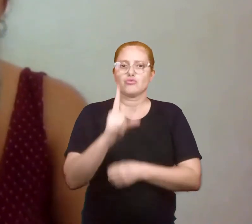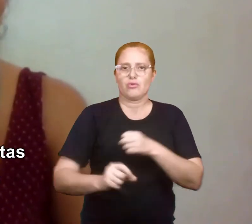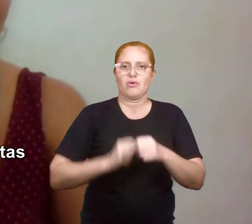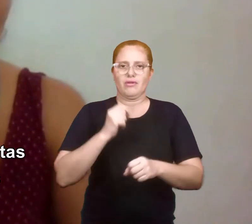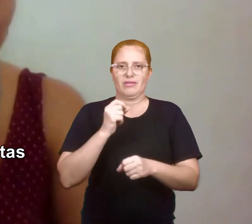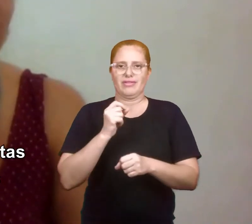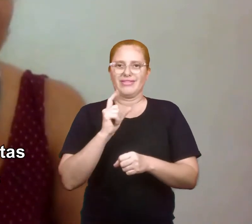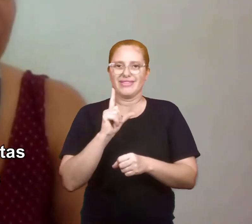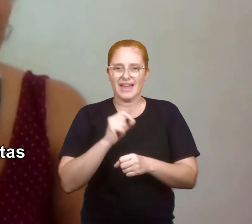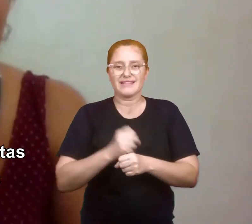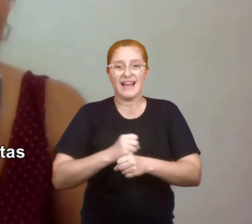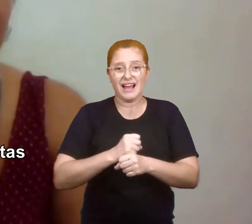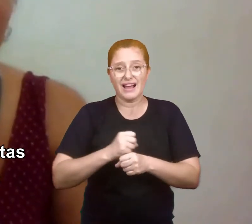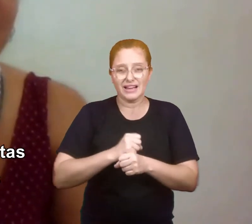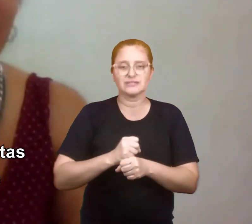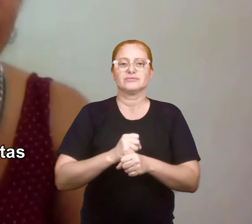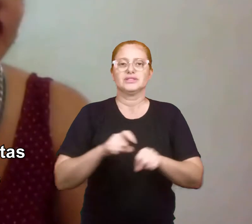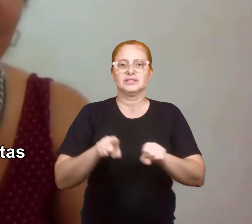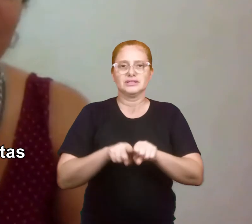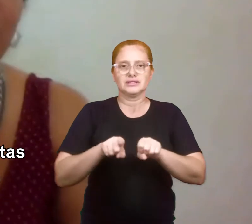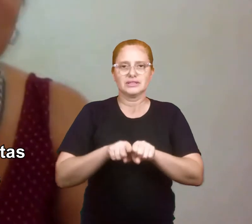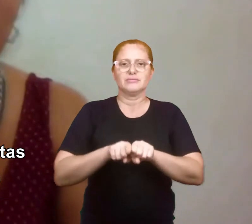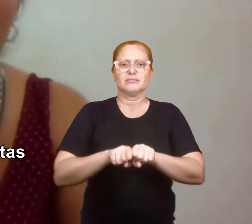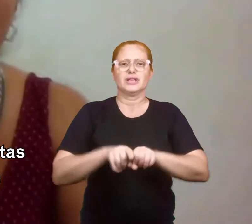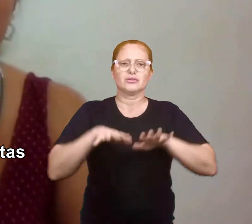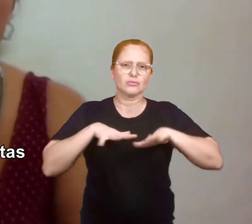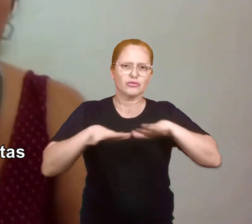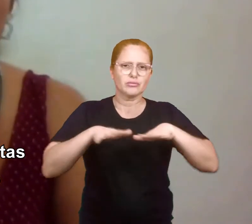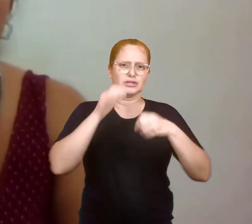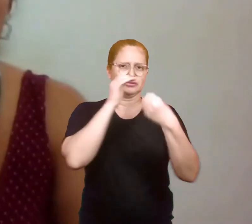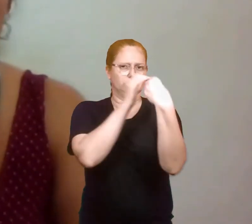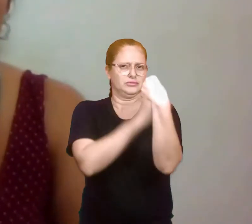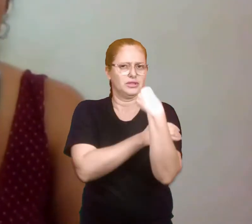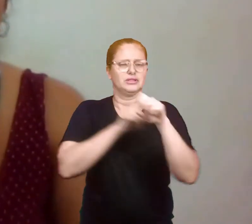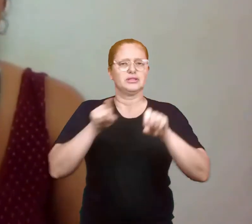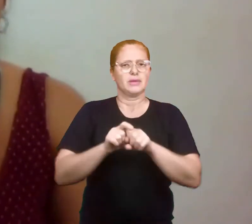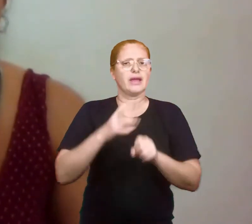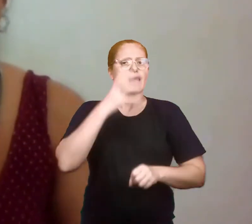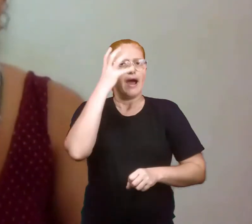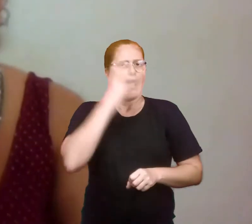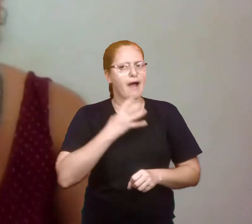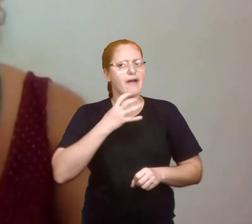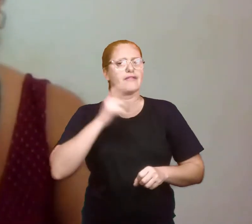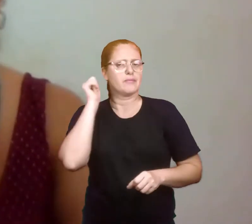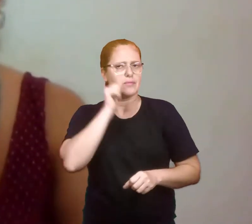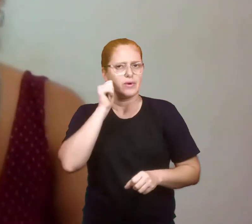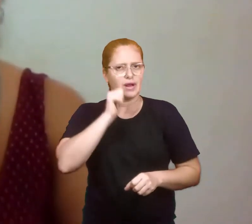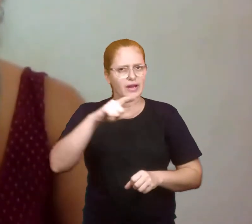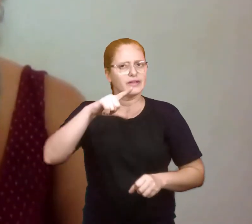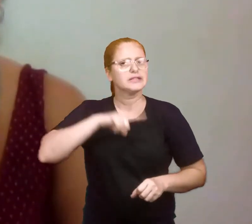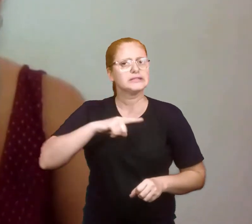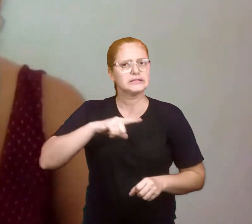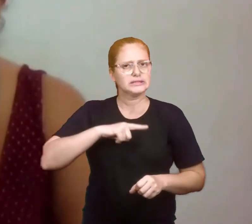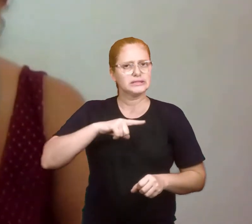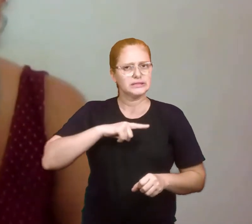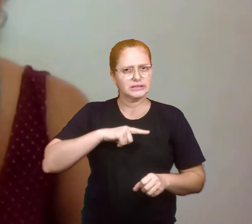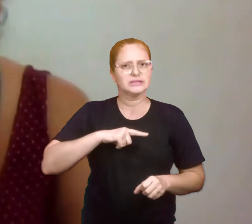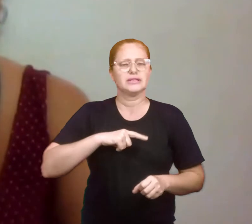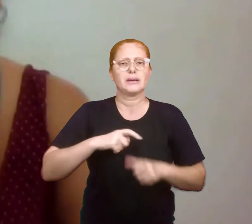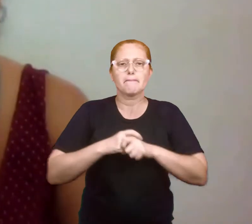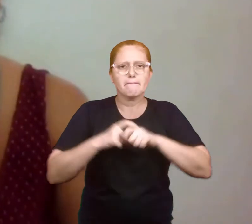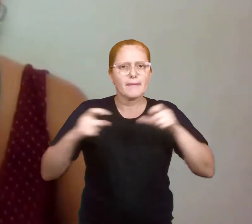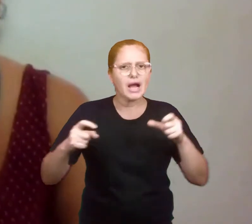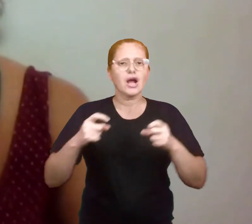repercussão, através dos movimentos feministas e da indignação das mulheres, fez com que houvessem majoração